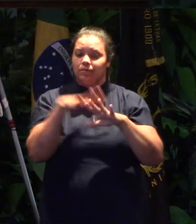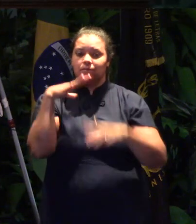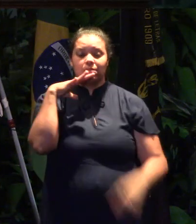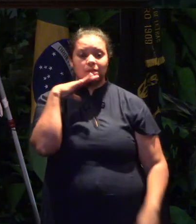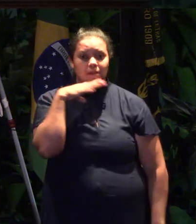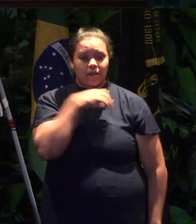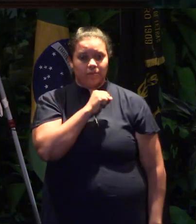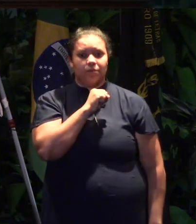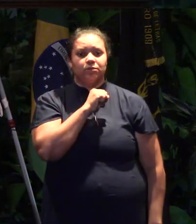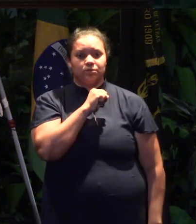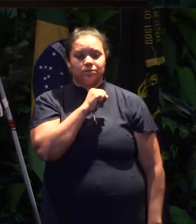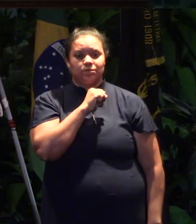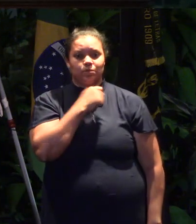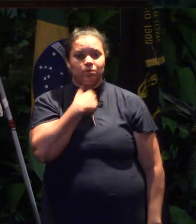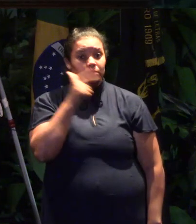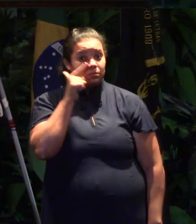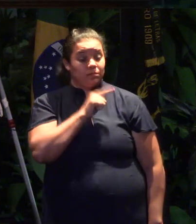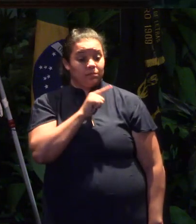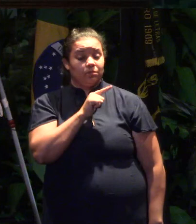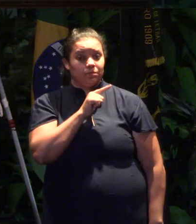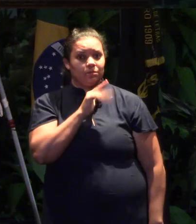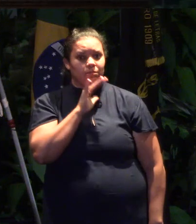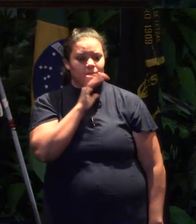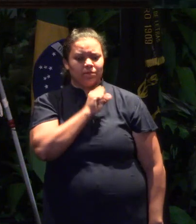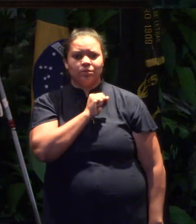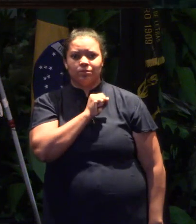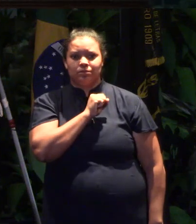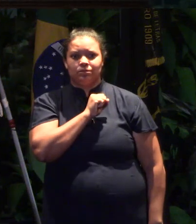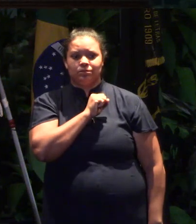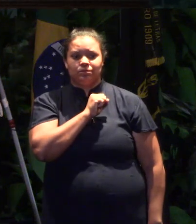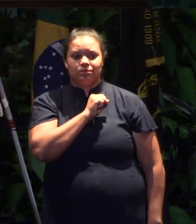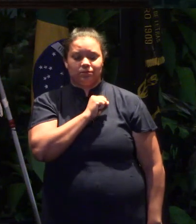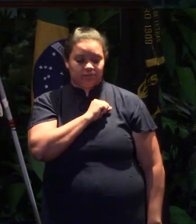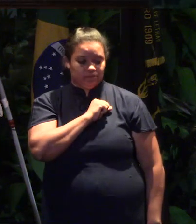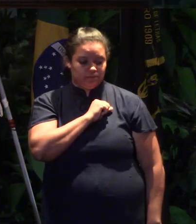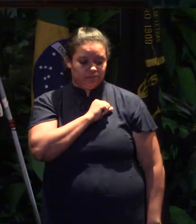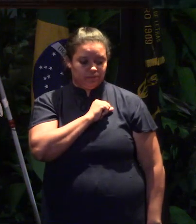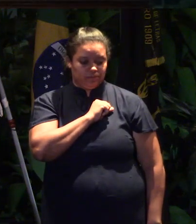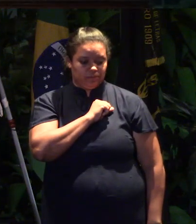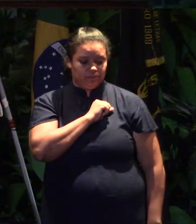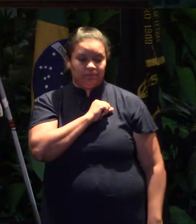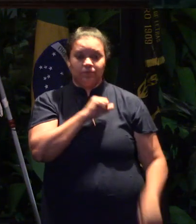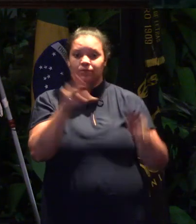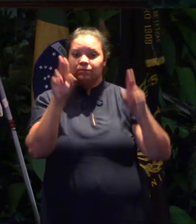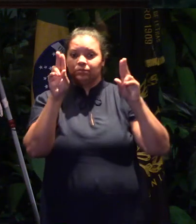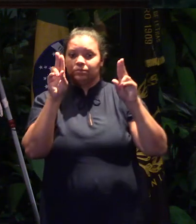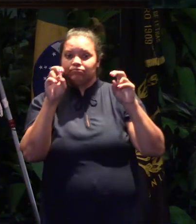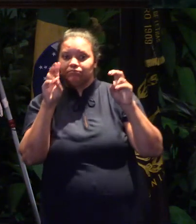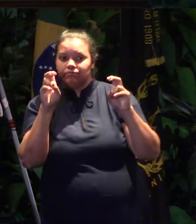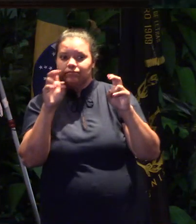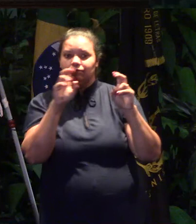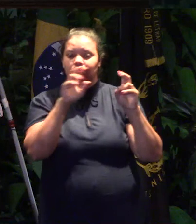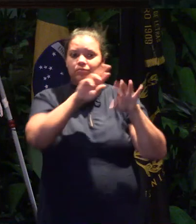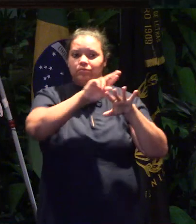e eu tenho muito mais acesso a muito mais títulos do que eu